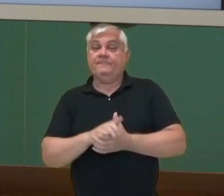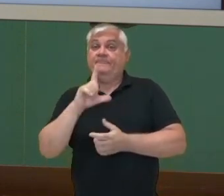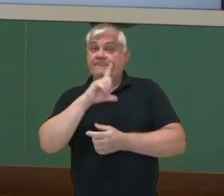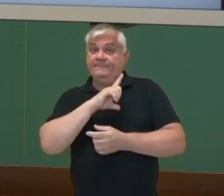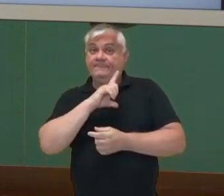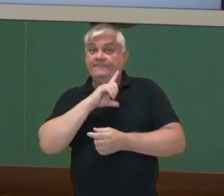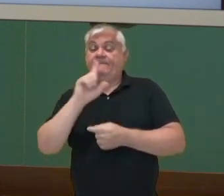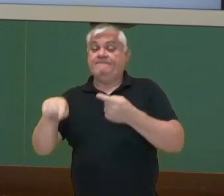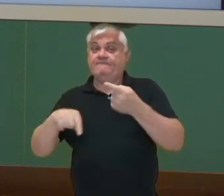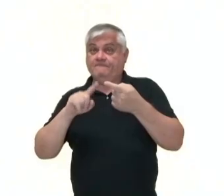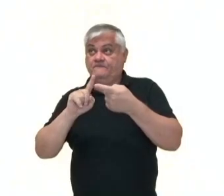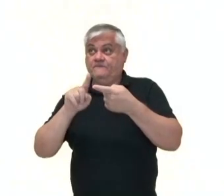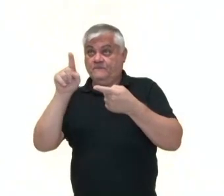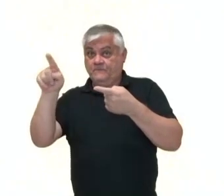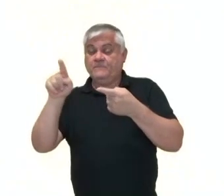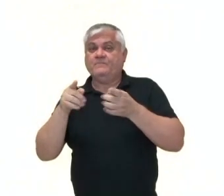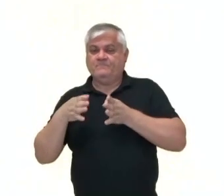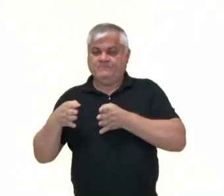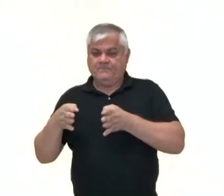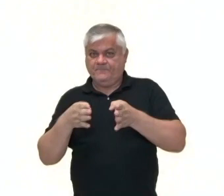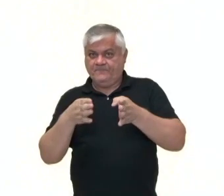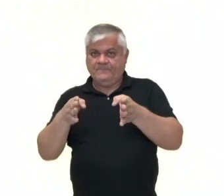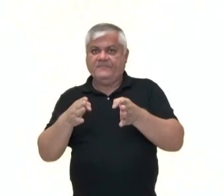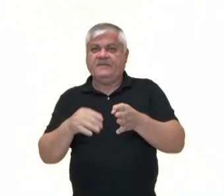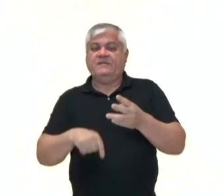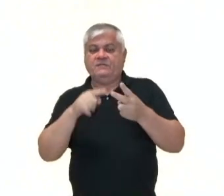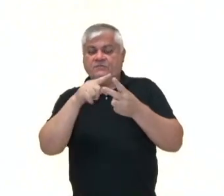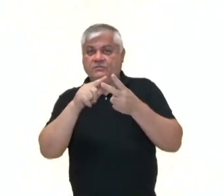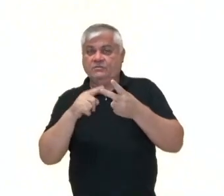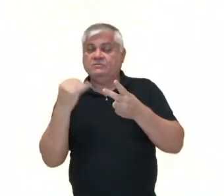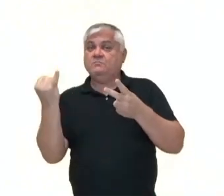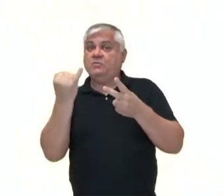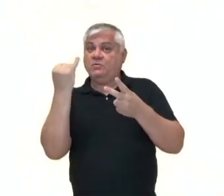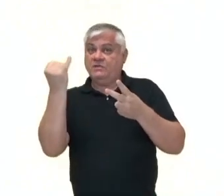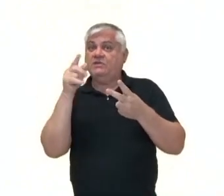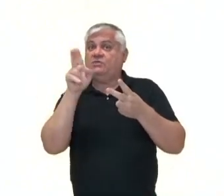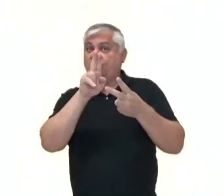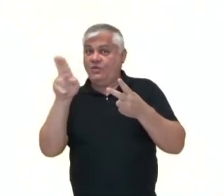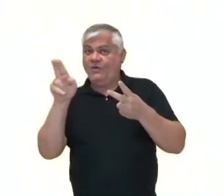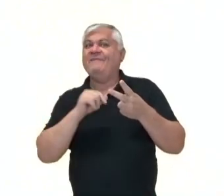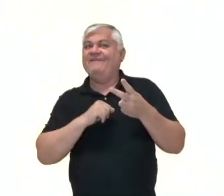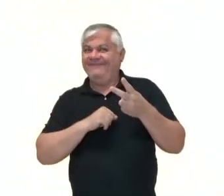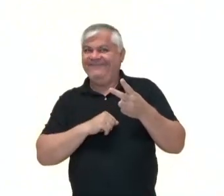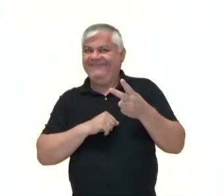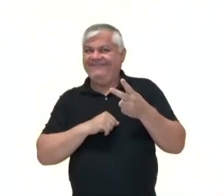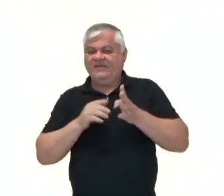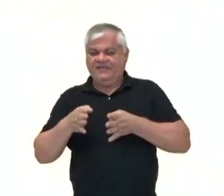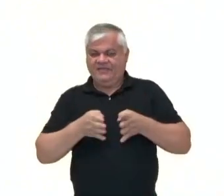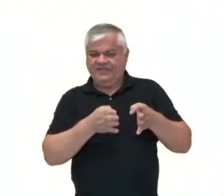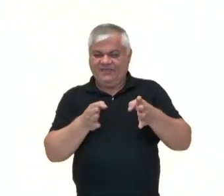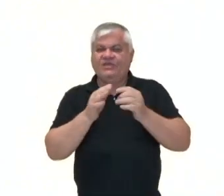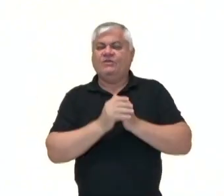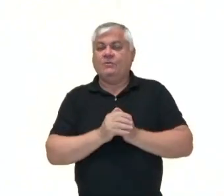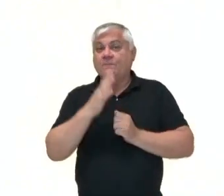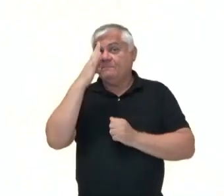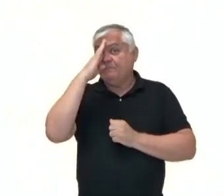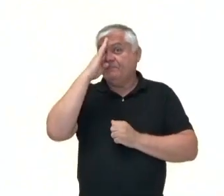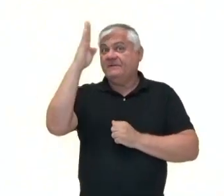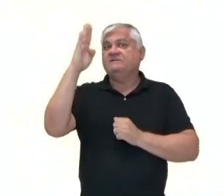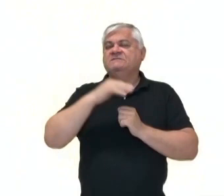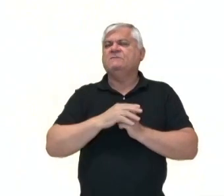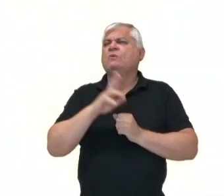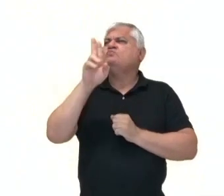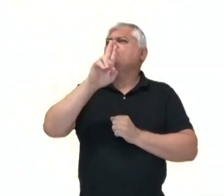abrange parte das regiões hidrográficas de 2 importantes rios brasileiros. Então, se a gente pegar lá os principais